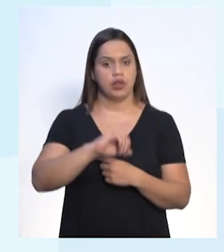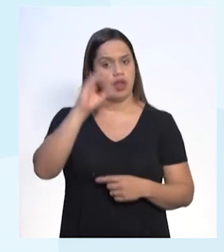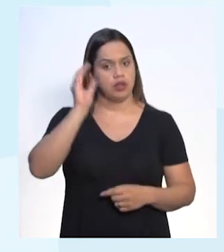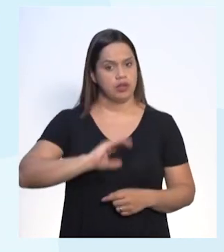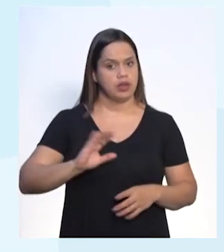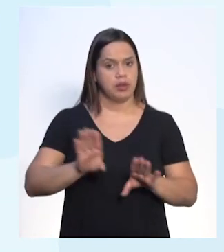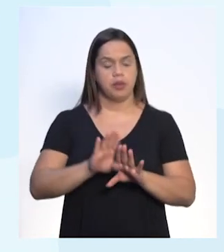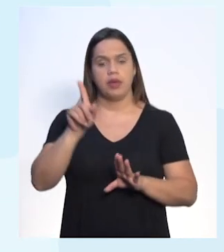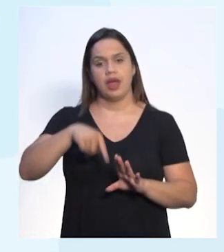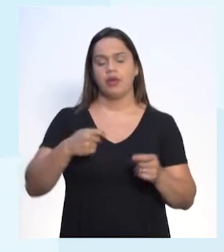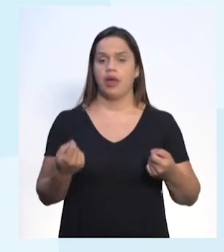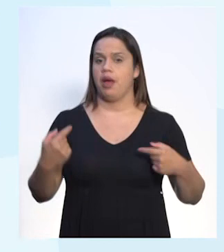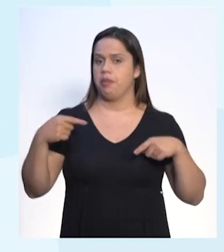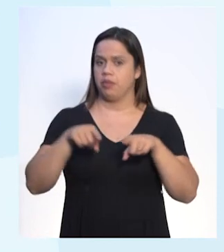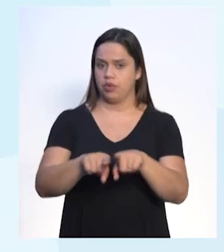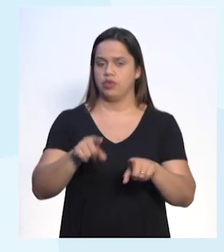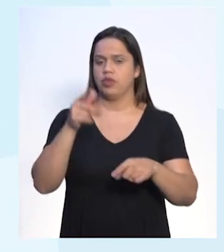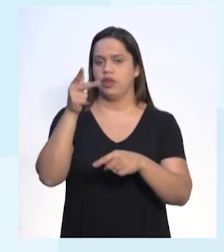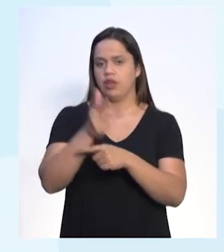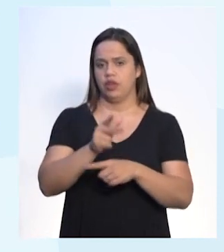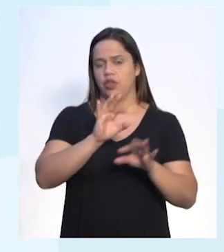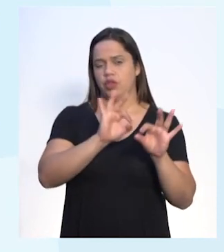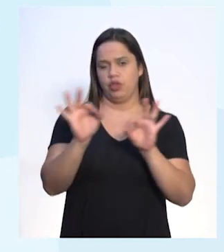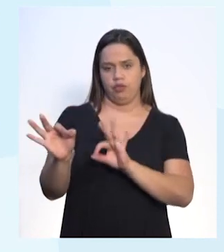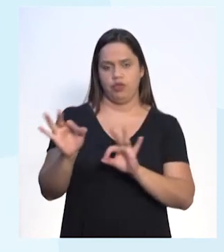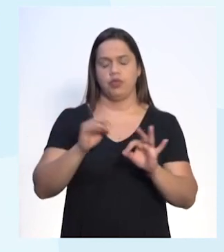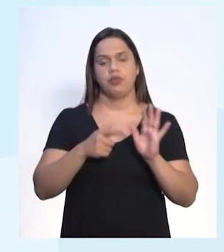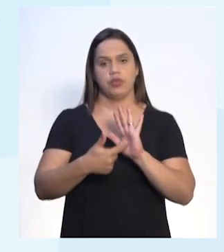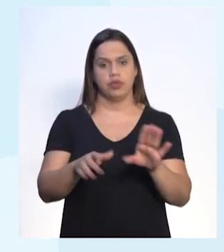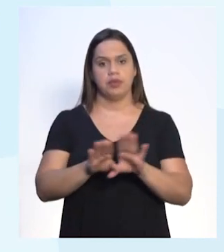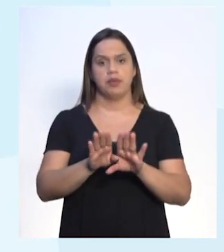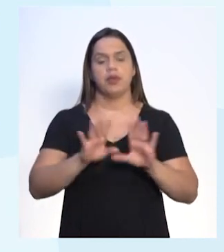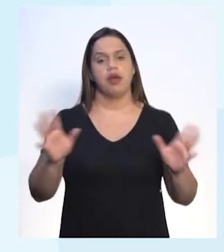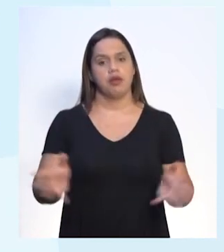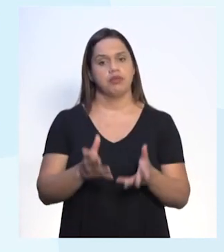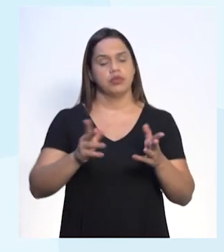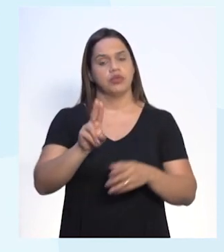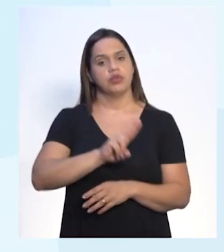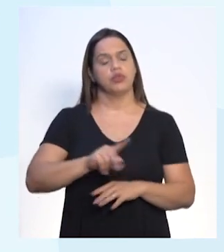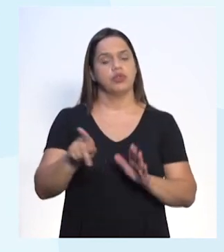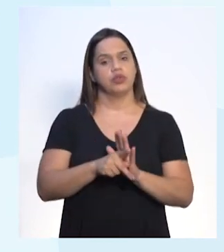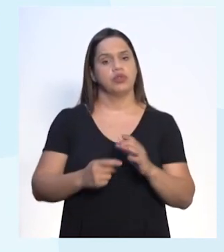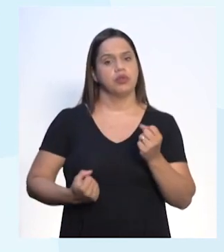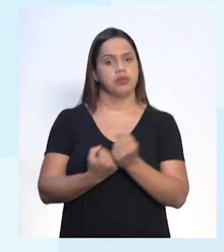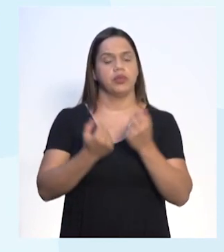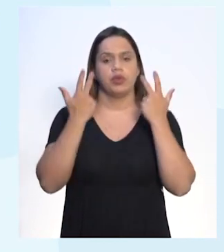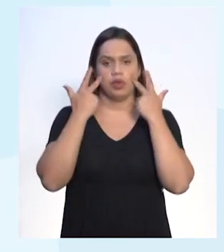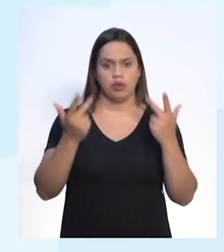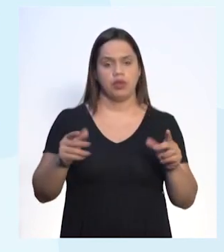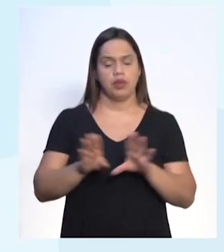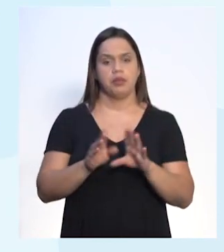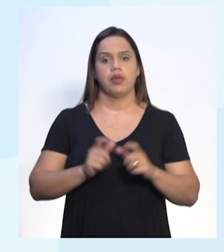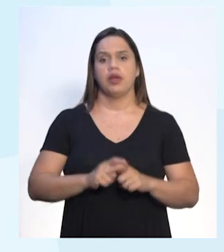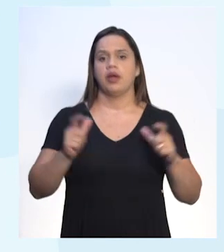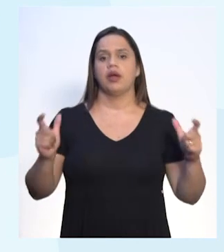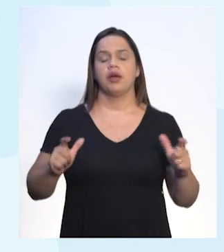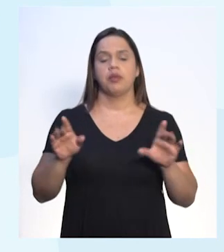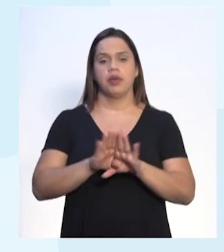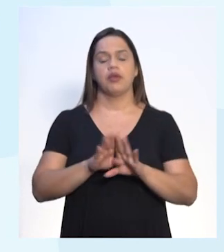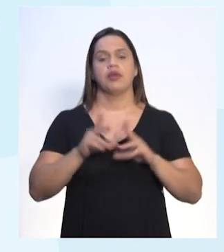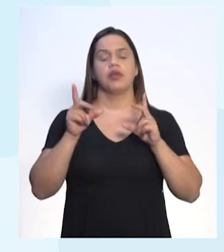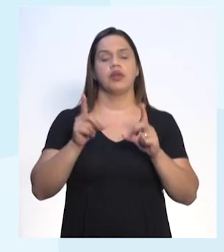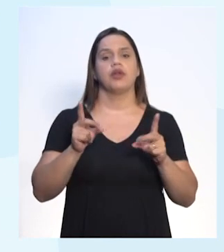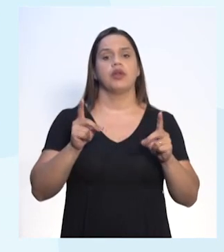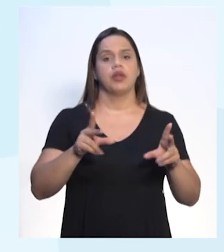É a famosa parceria que o vídeo retratou, né? Aumentar a eficiência no uso de recursos naturais, ampliar a oferta de